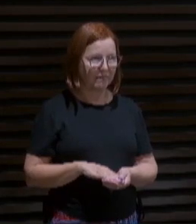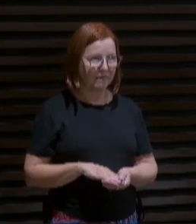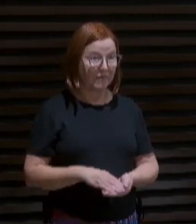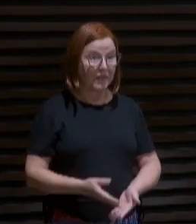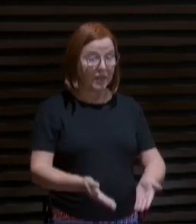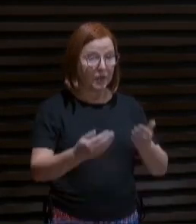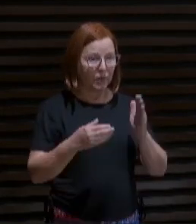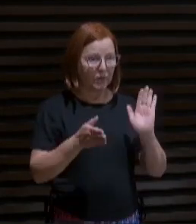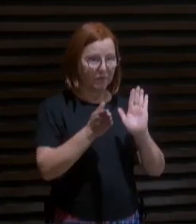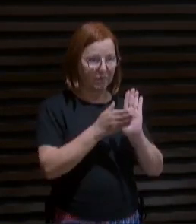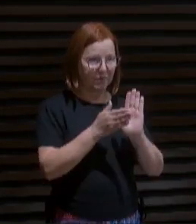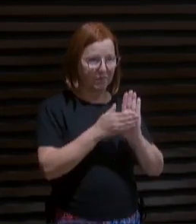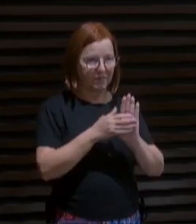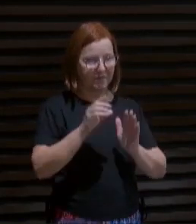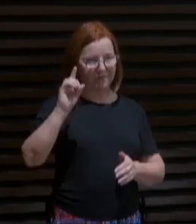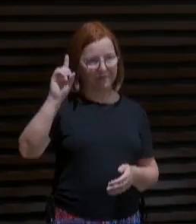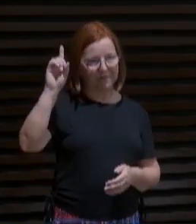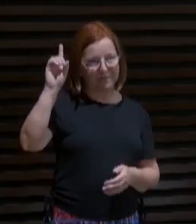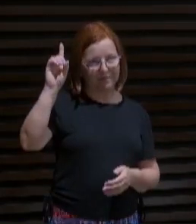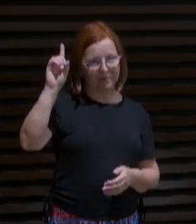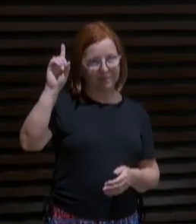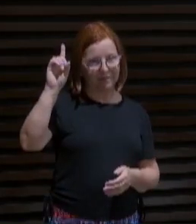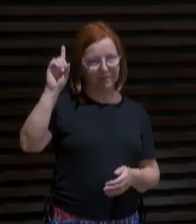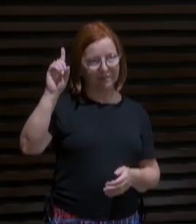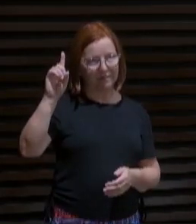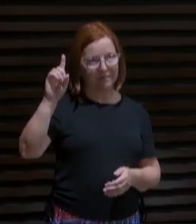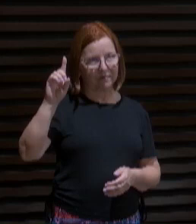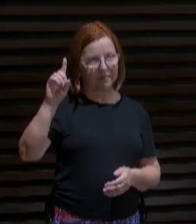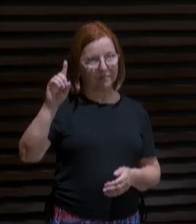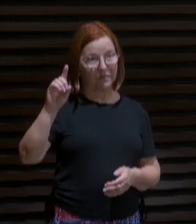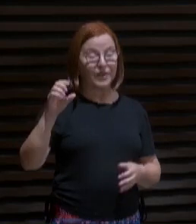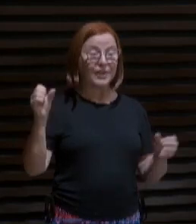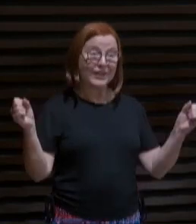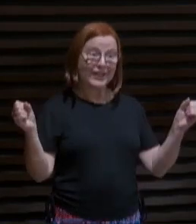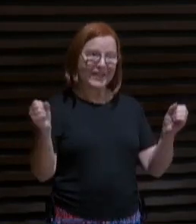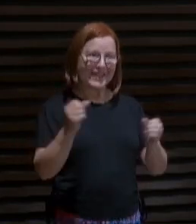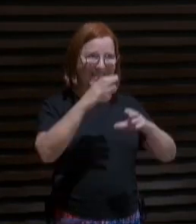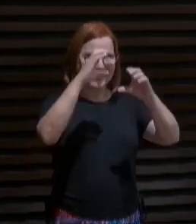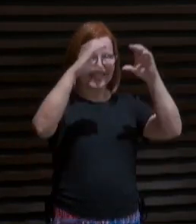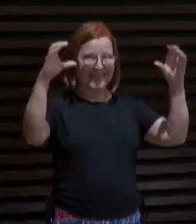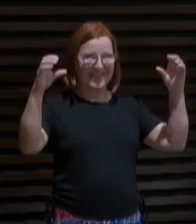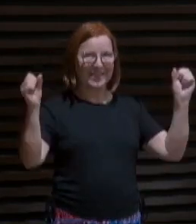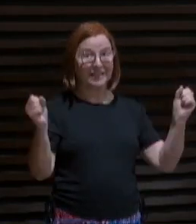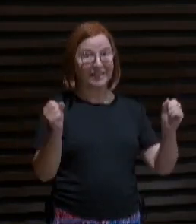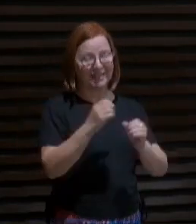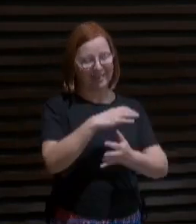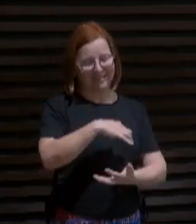proposta divina de novo céu e nova terra.